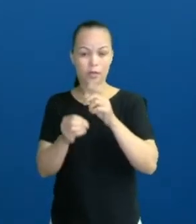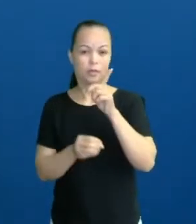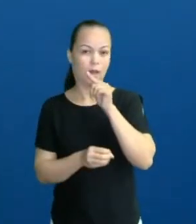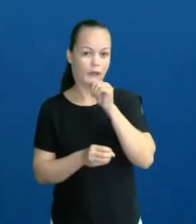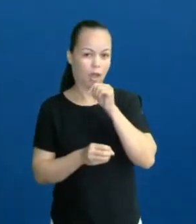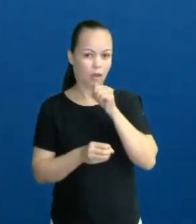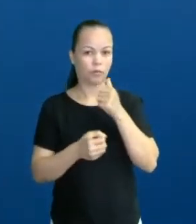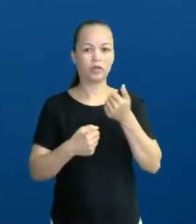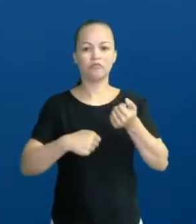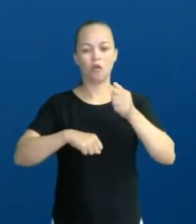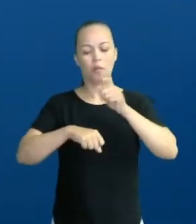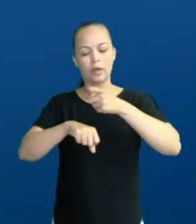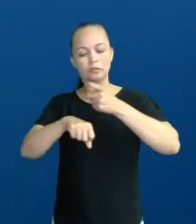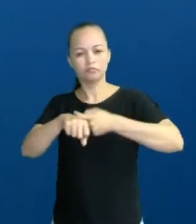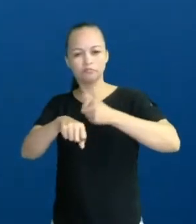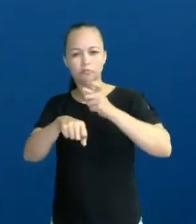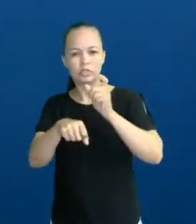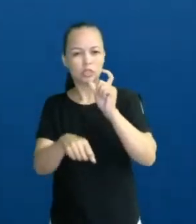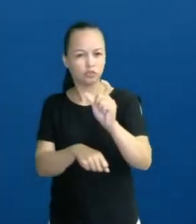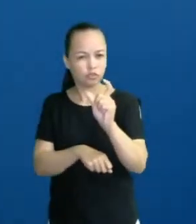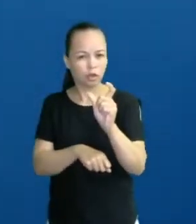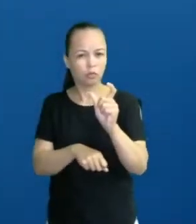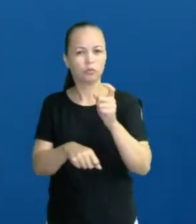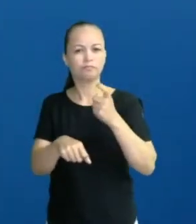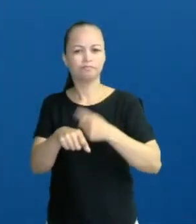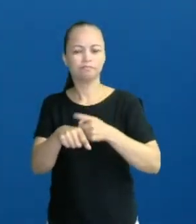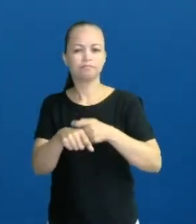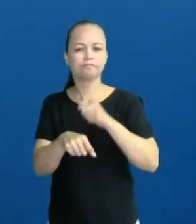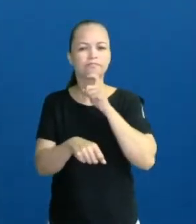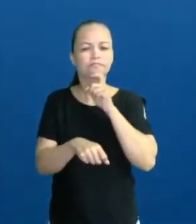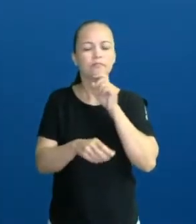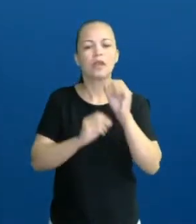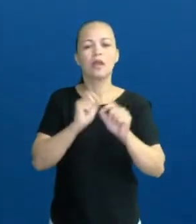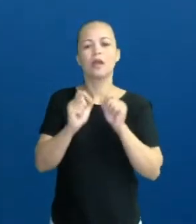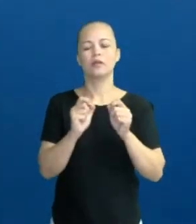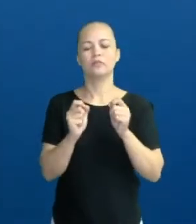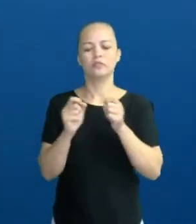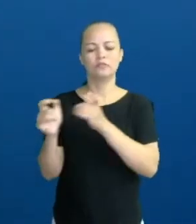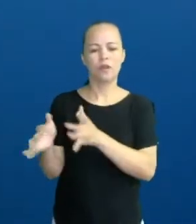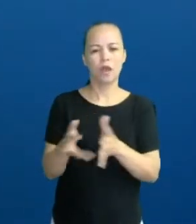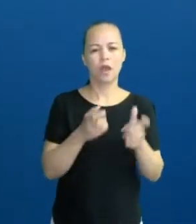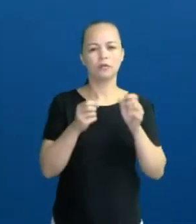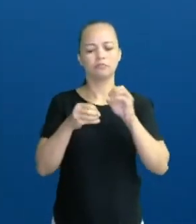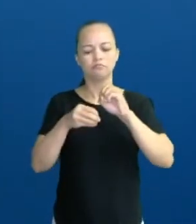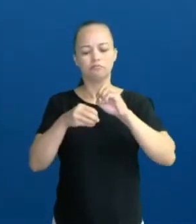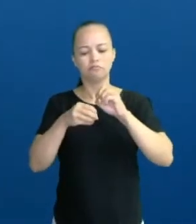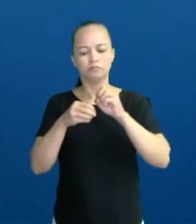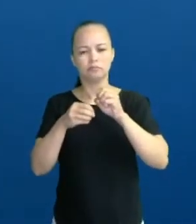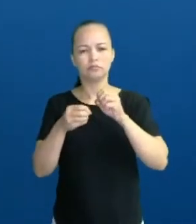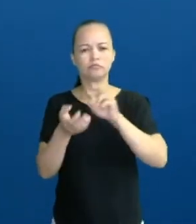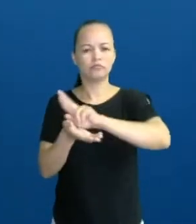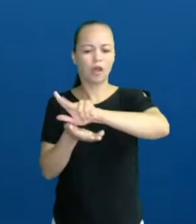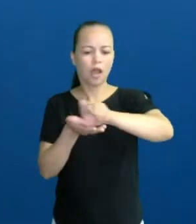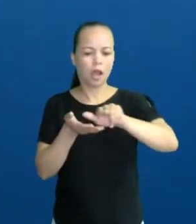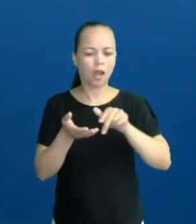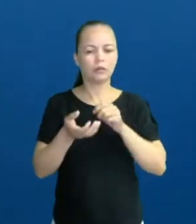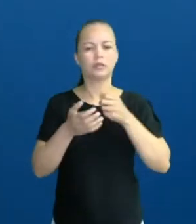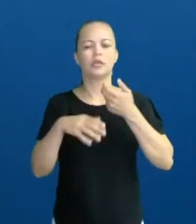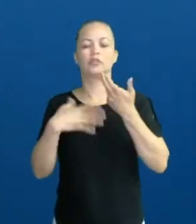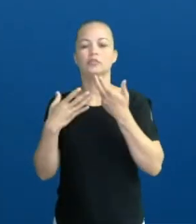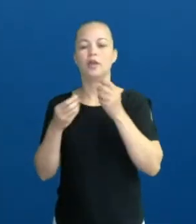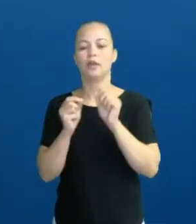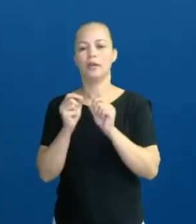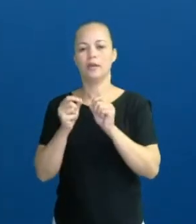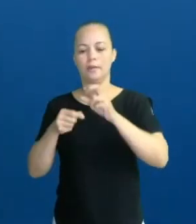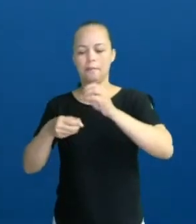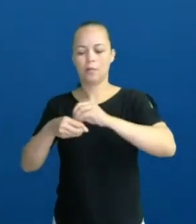gelo. Então eu tenho água na forma de gelo. Eu tenho aqui a interação de várias moléculas que estão devidamente unidas, devidamente agregadas, muito